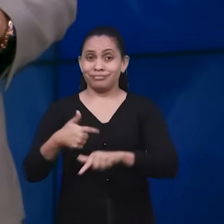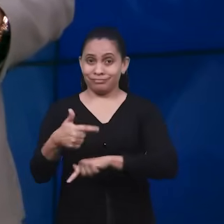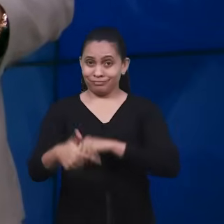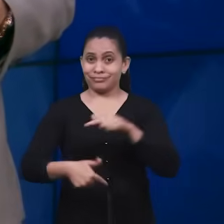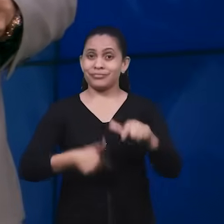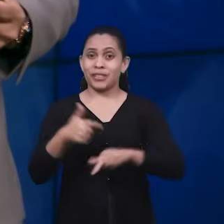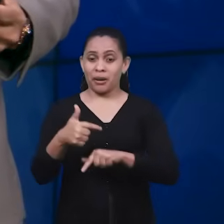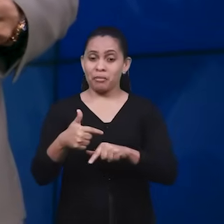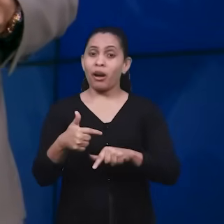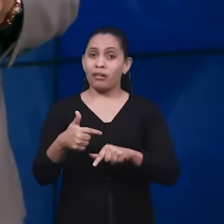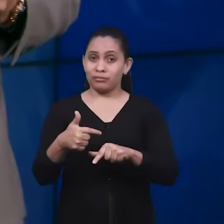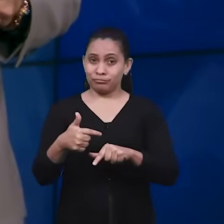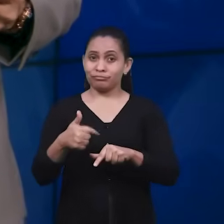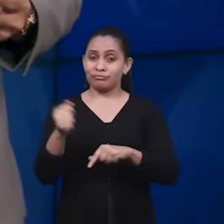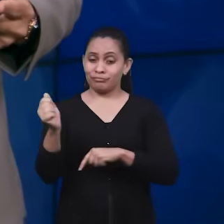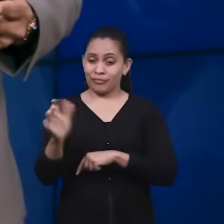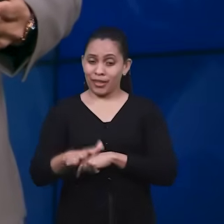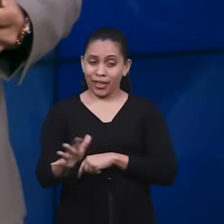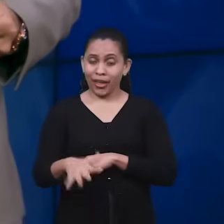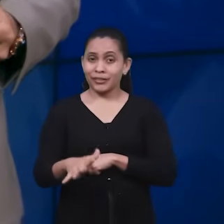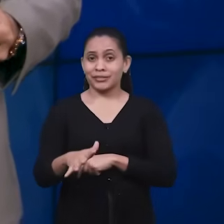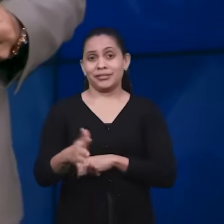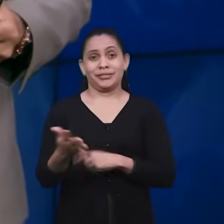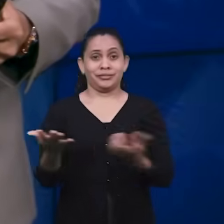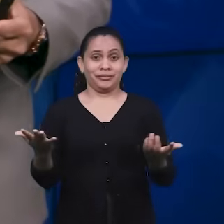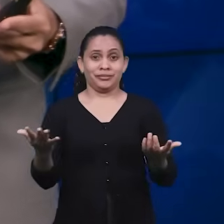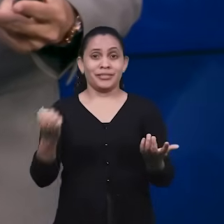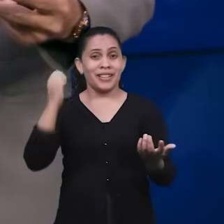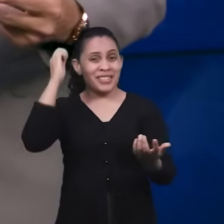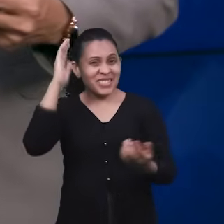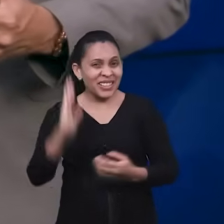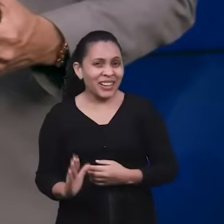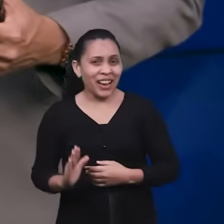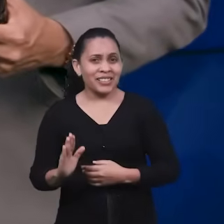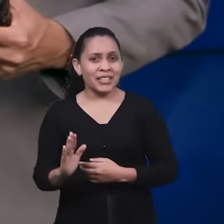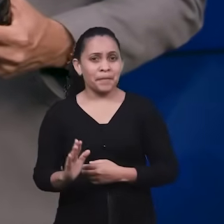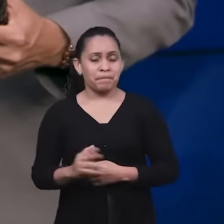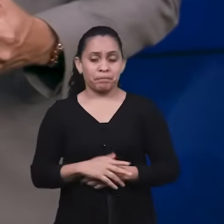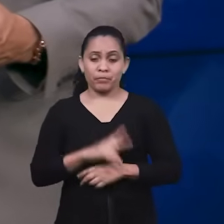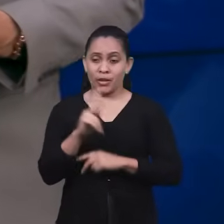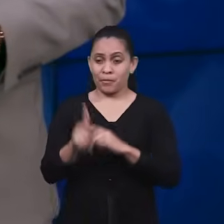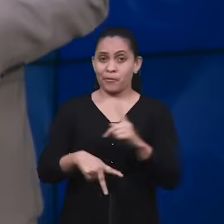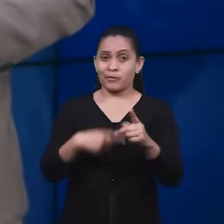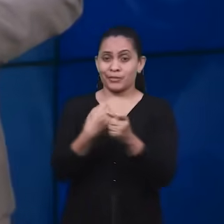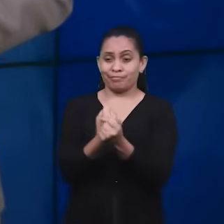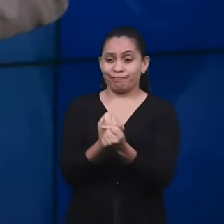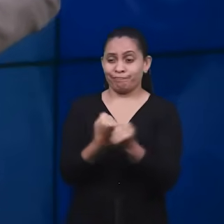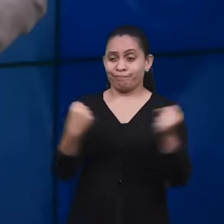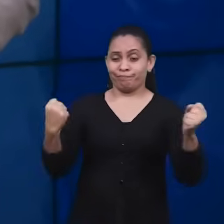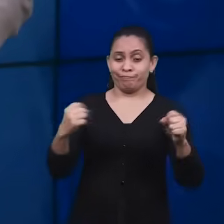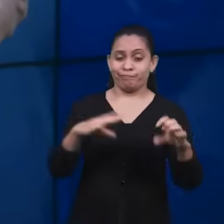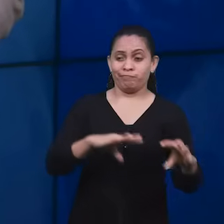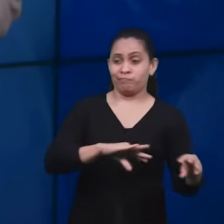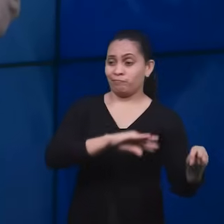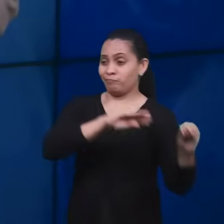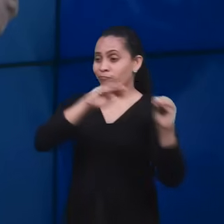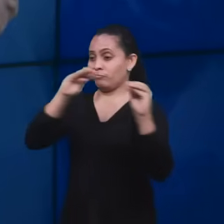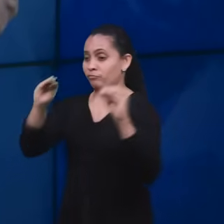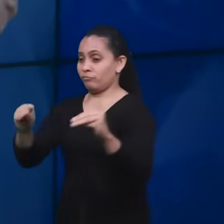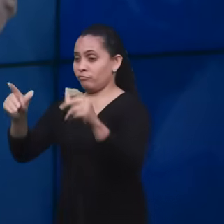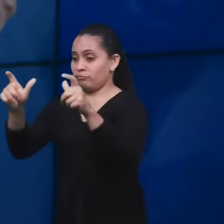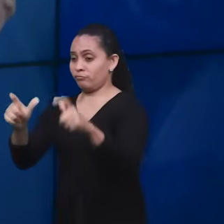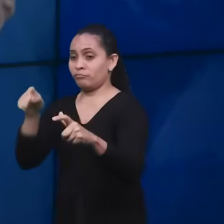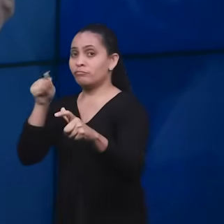portanto, barata, gratuita, e que o povo fosse liberado para uma terra prometida.